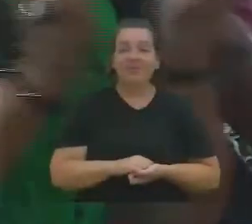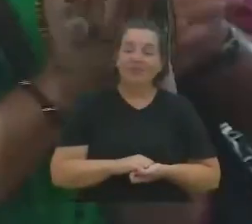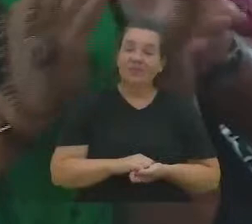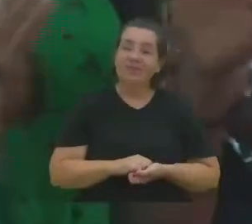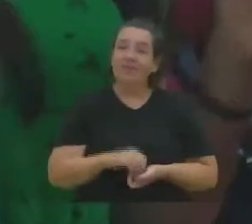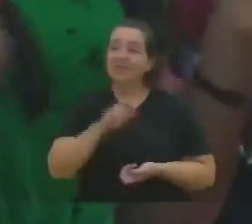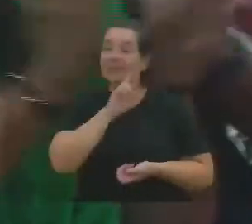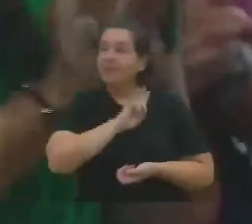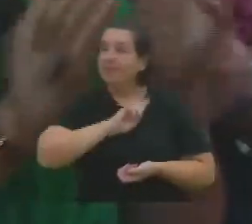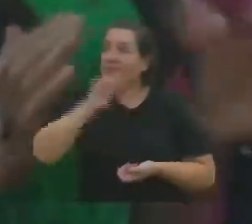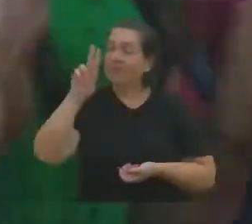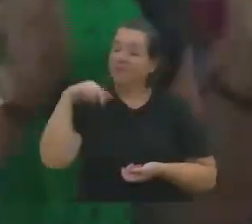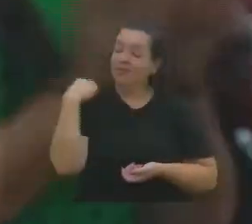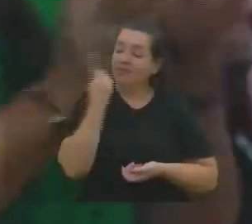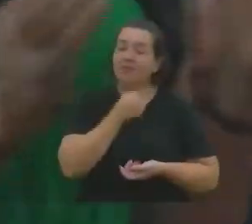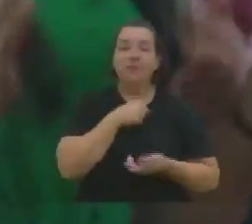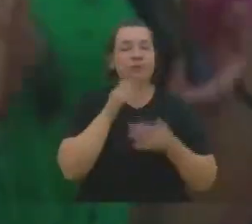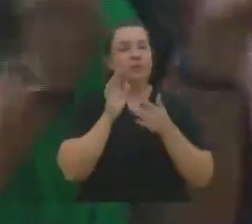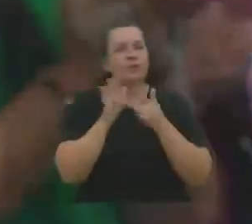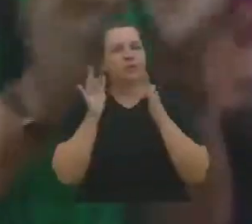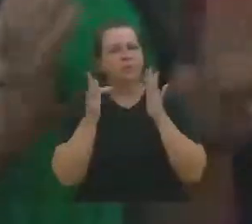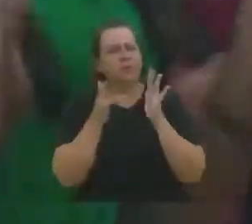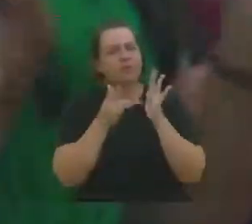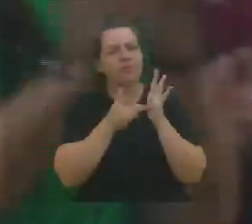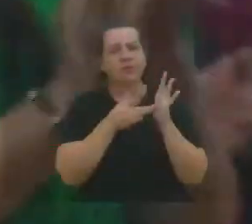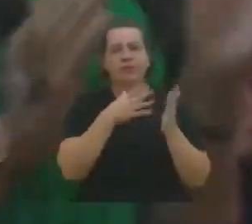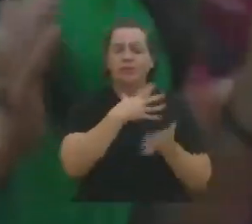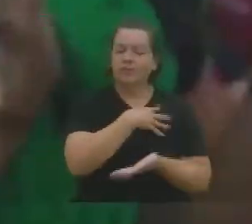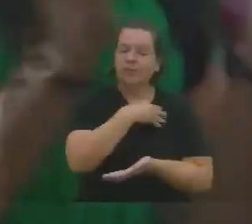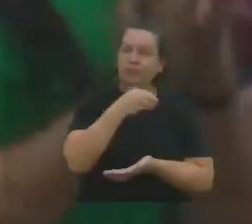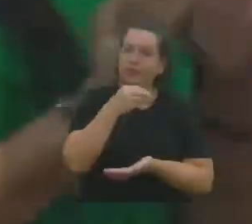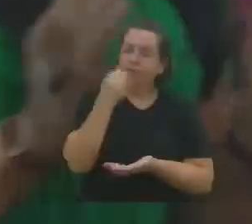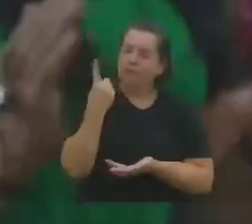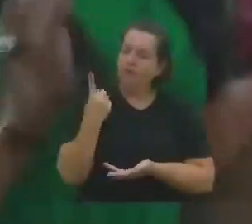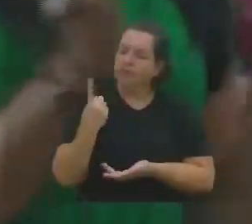agradecemos. Senhor nosso Jesus Cristo,